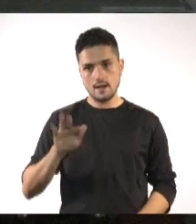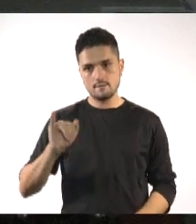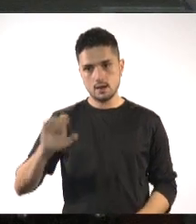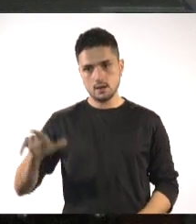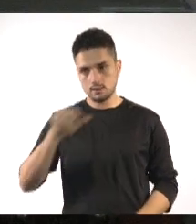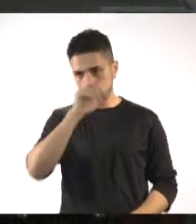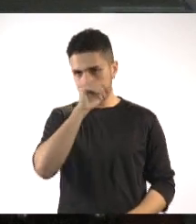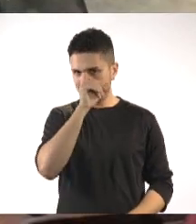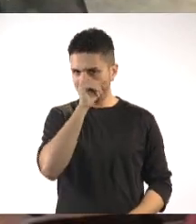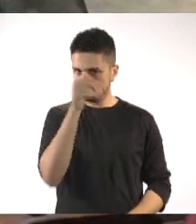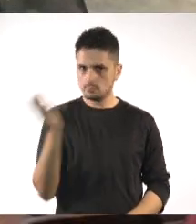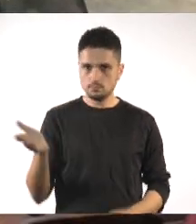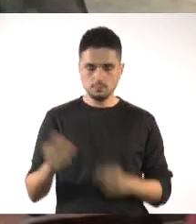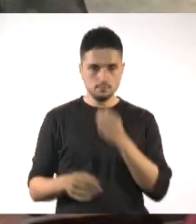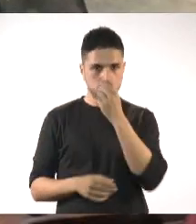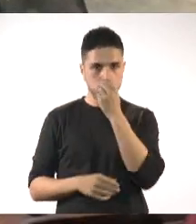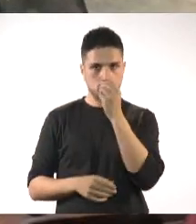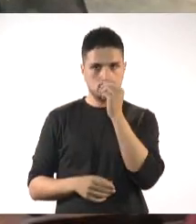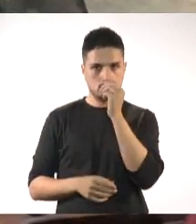palavra.